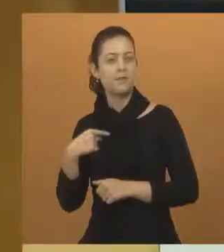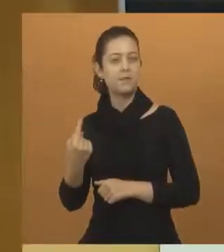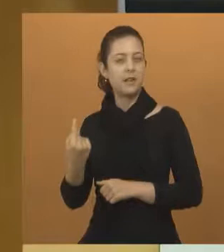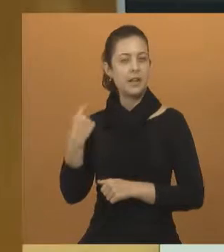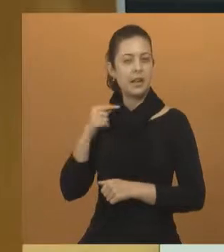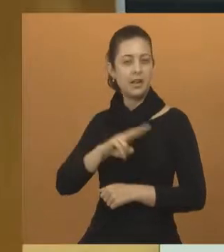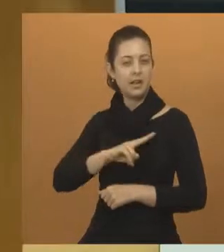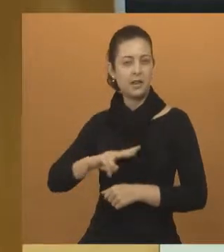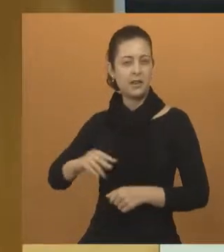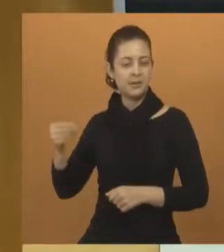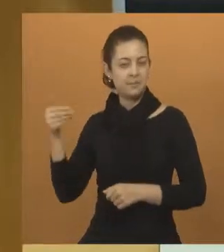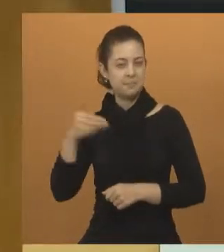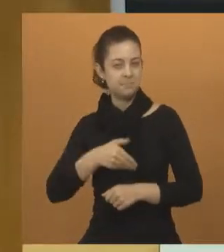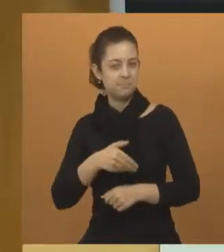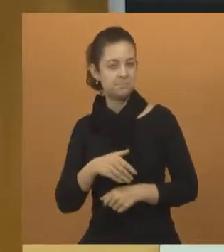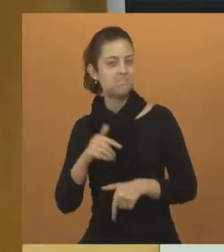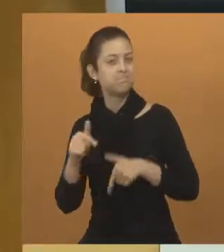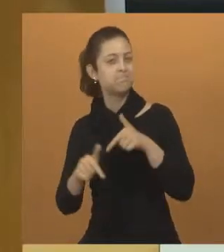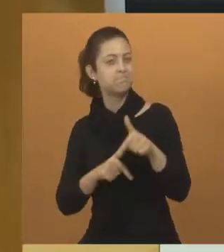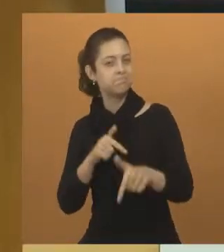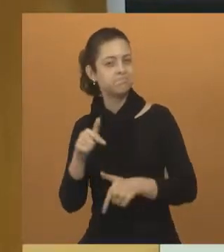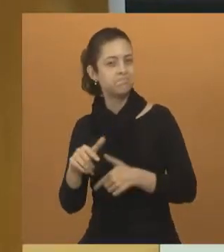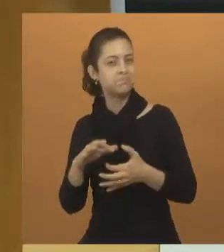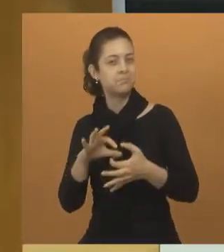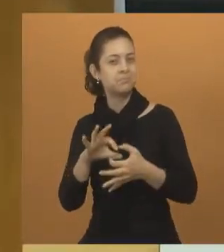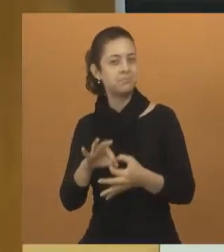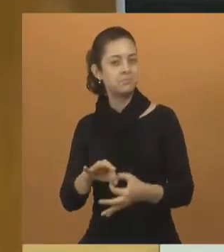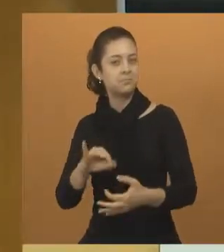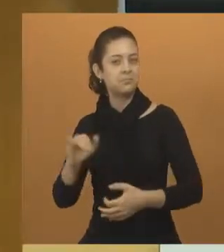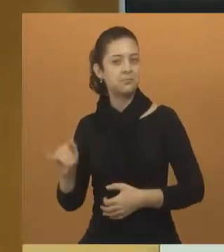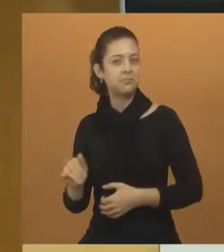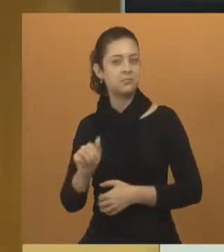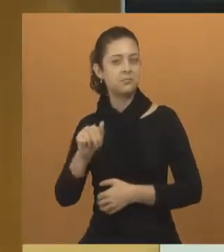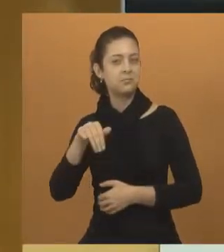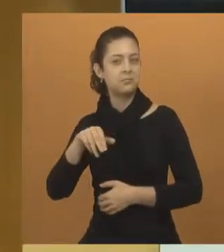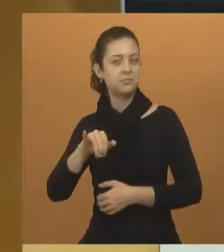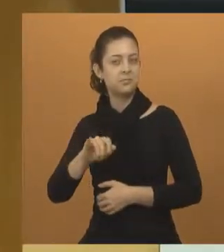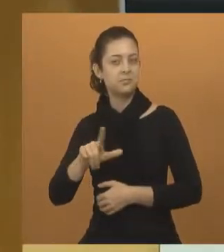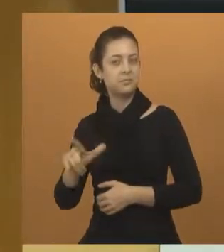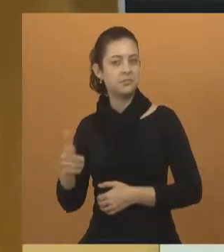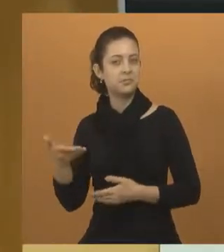casa. Trabalhei com o Jamil e você estava nessa casa.